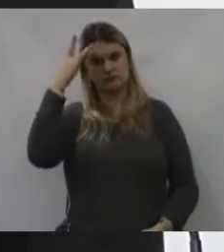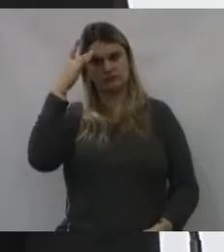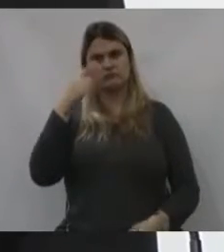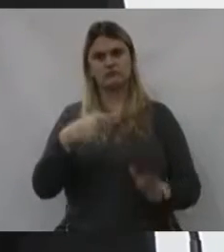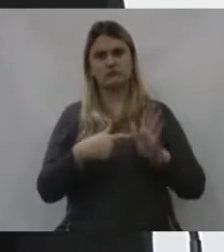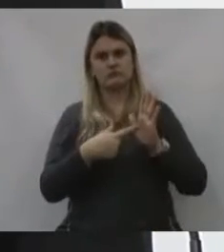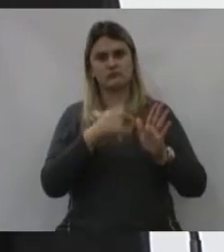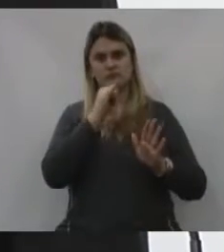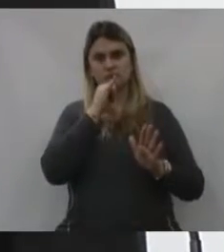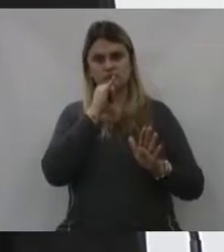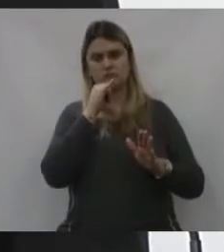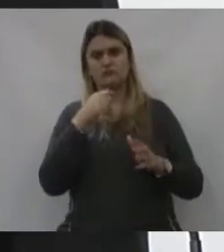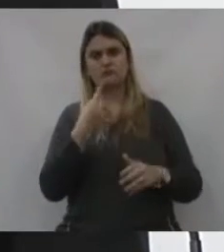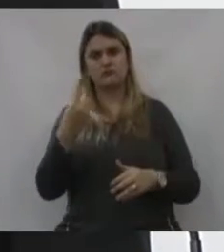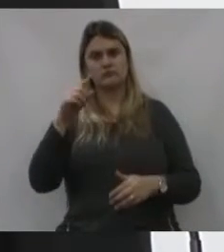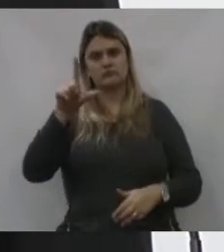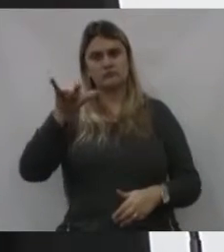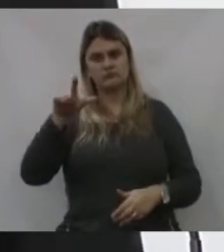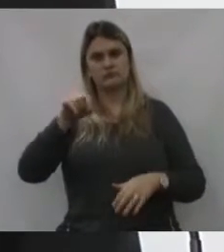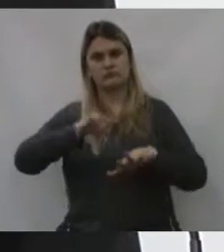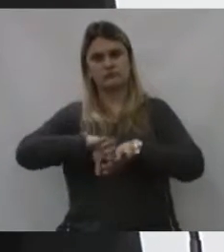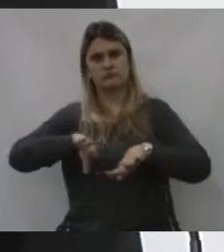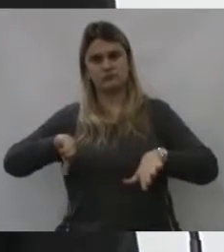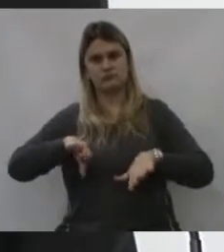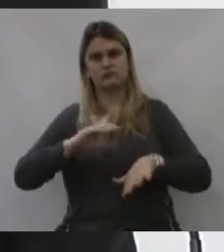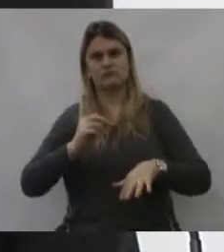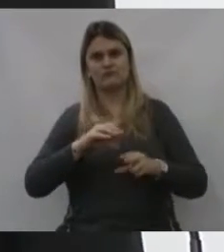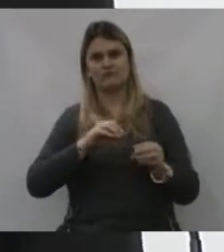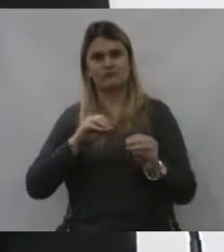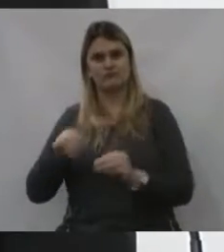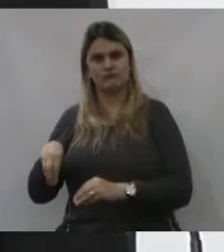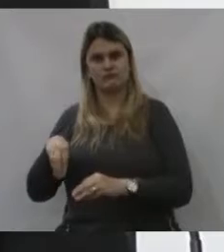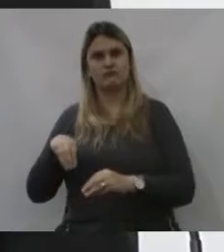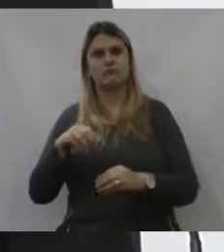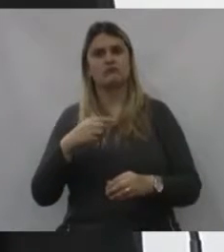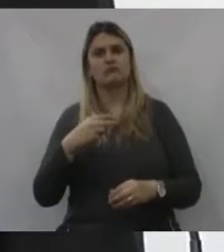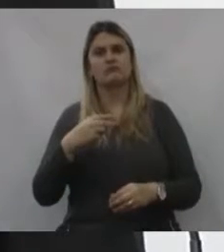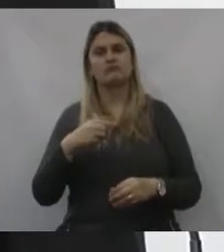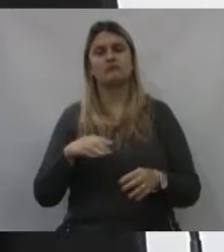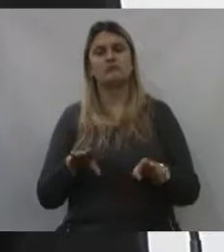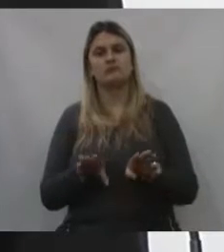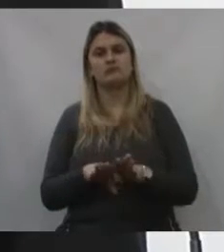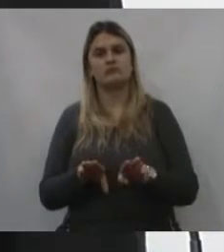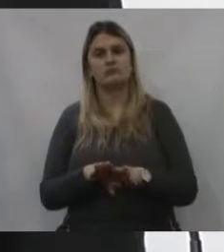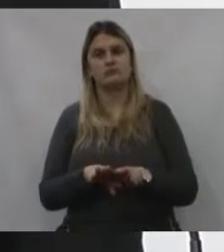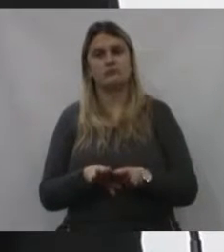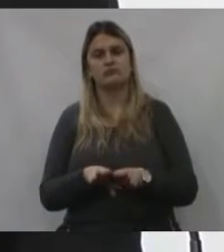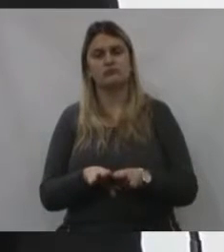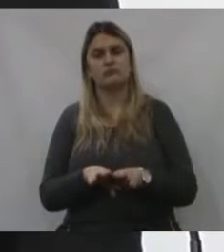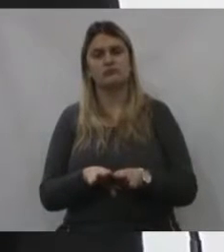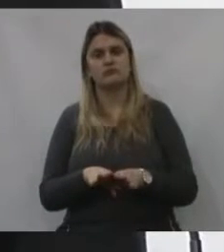que começar a dar exemplo. Desde o lixo que separa, que não joga no lixo comum, sabe?